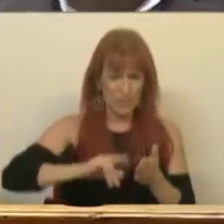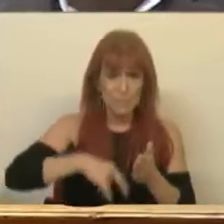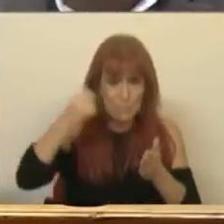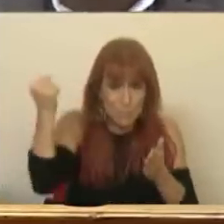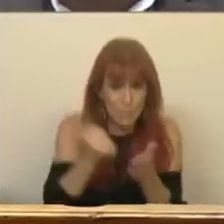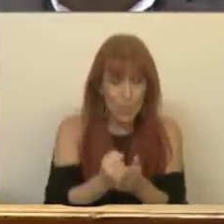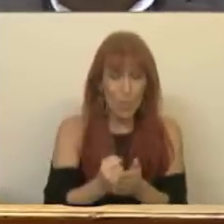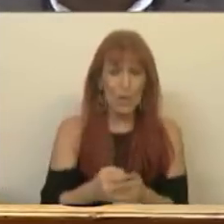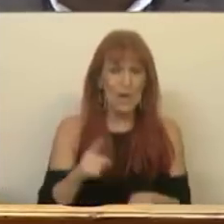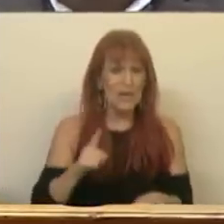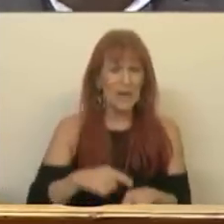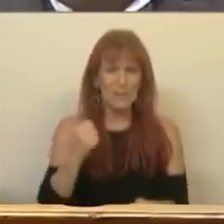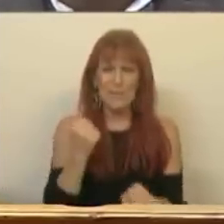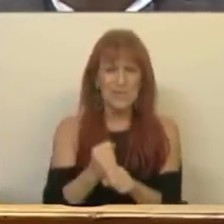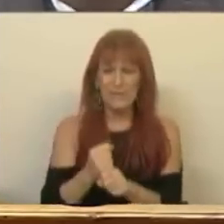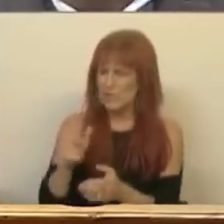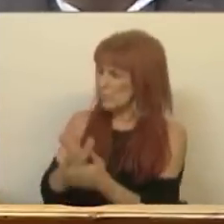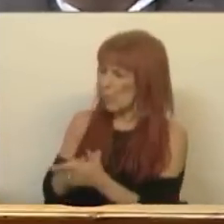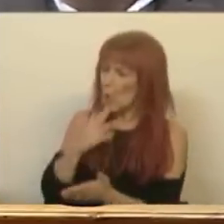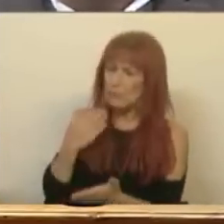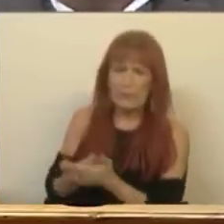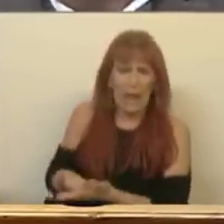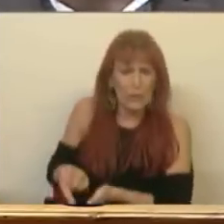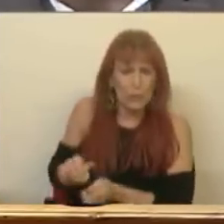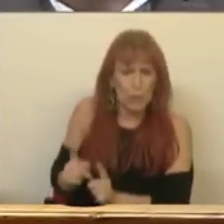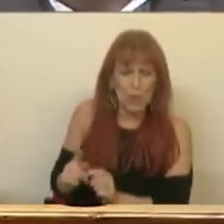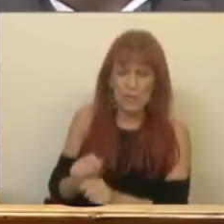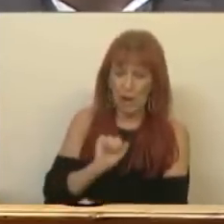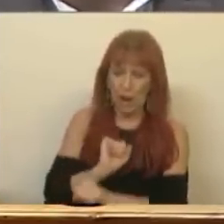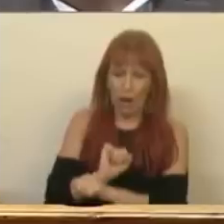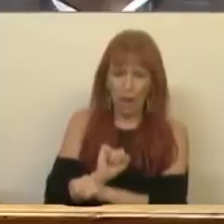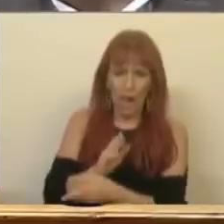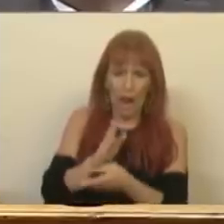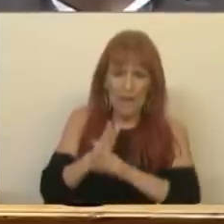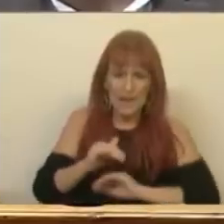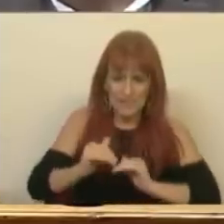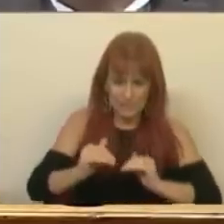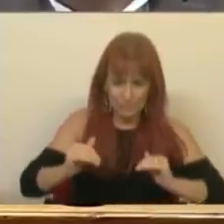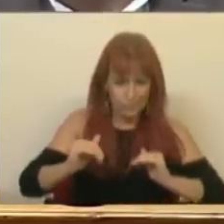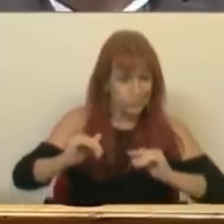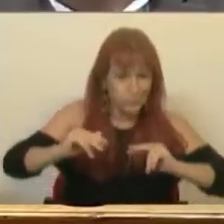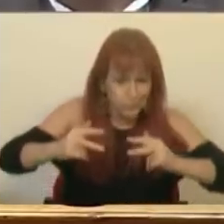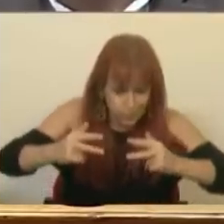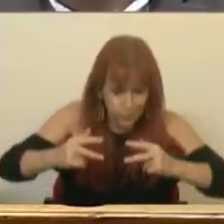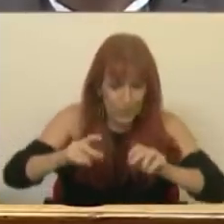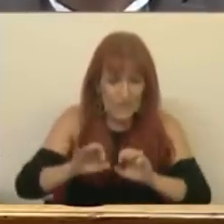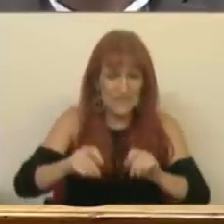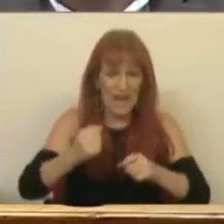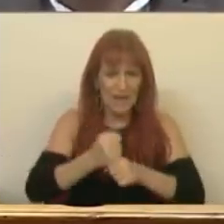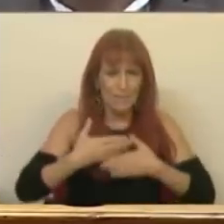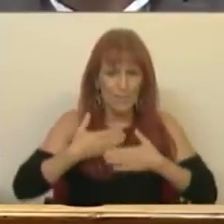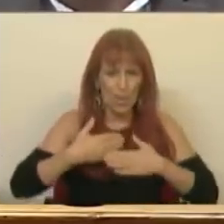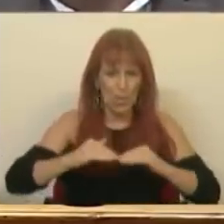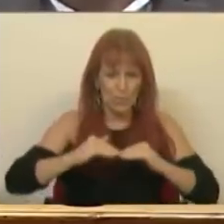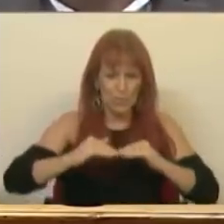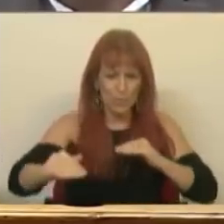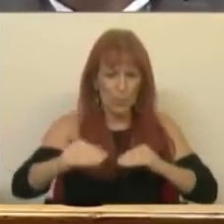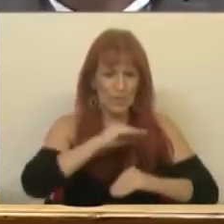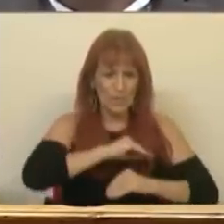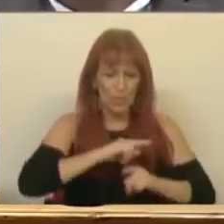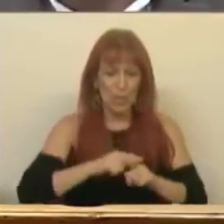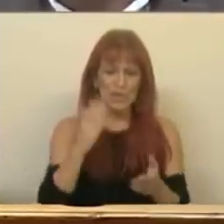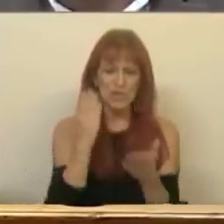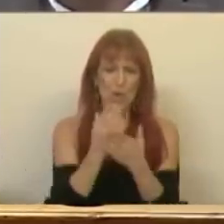não tem tempo de serviço reconhecido tem bloqueios acesso a Escalão que é igual a congelamento salarial e trabalham em